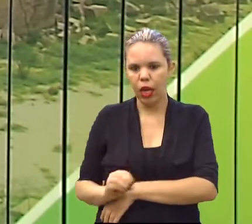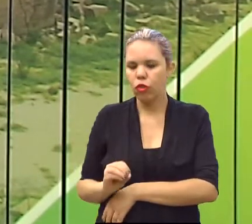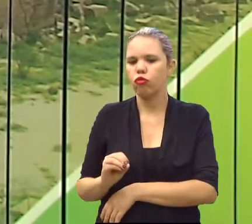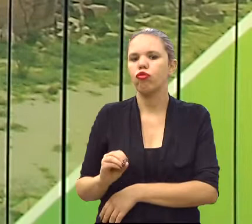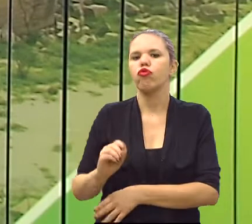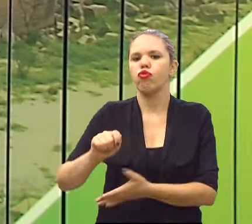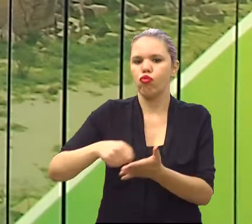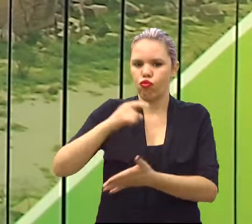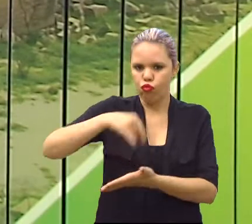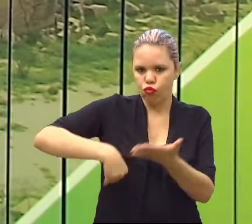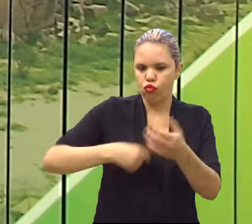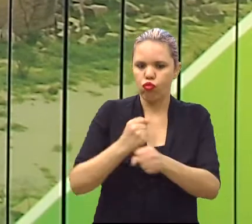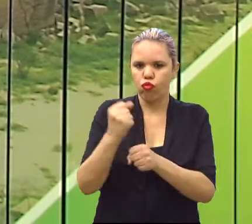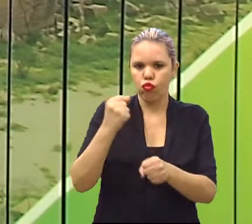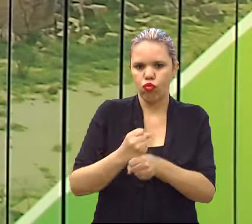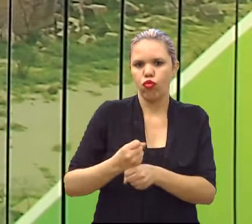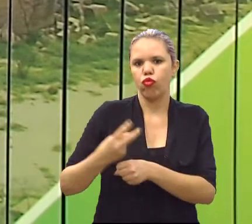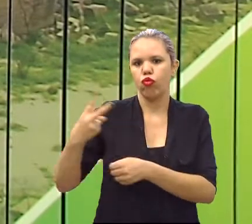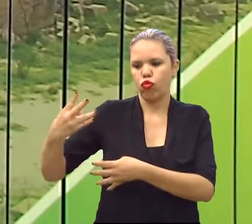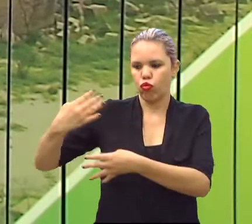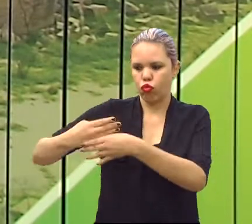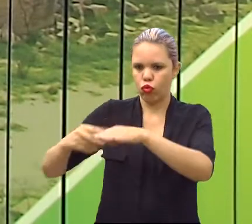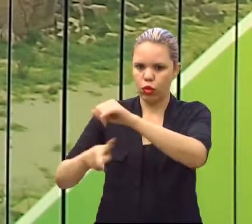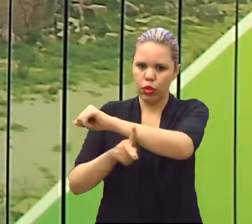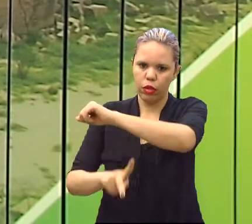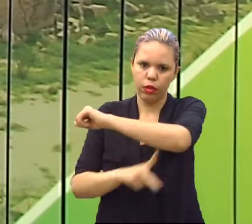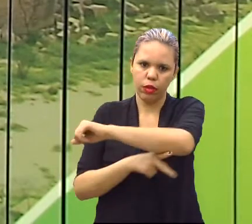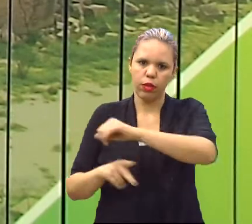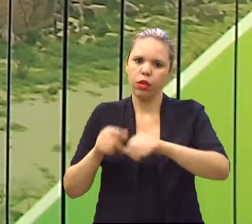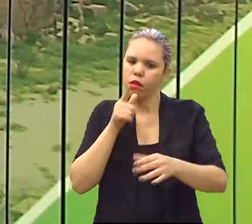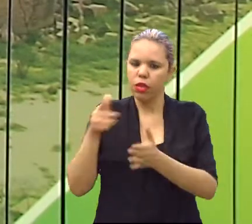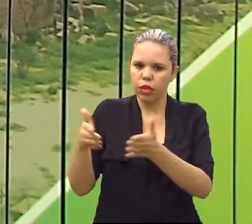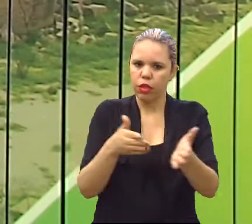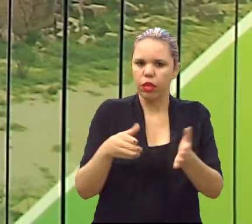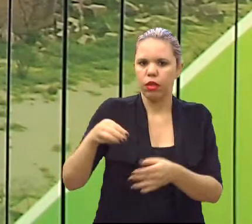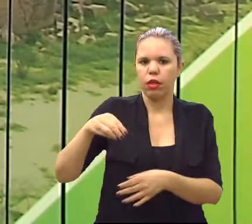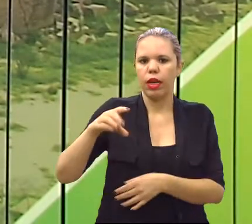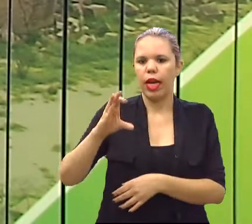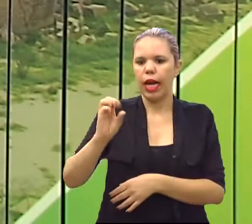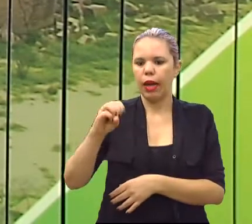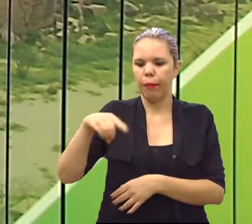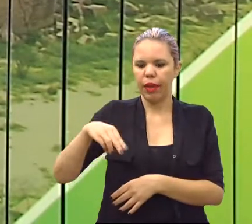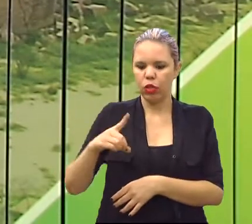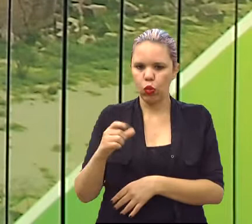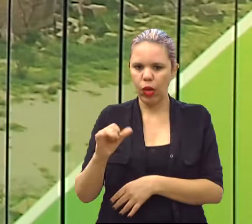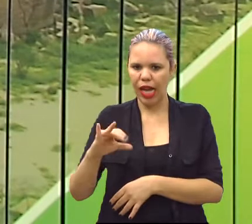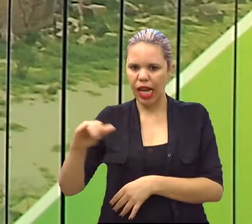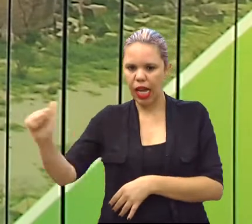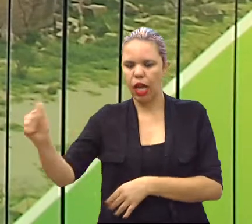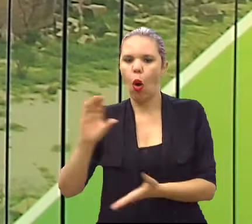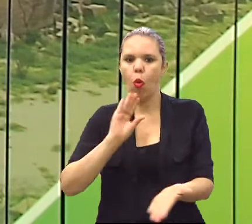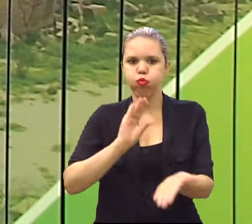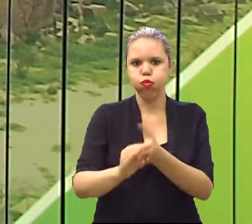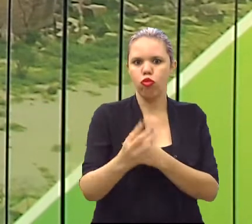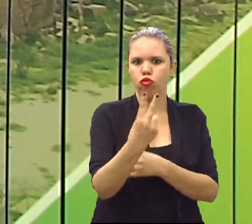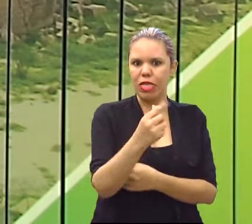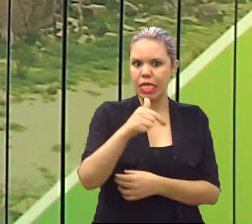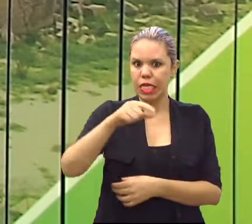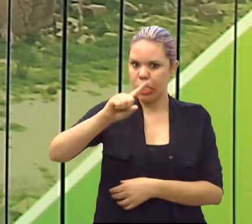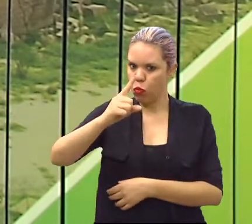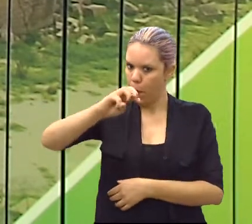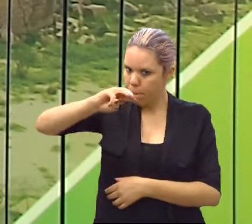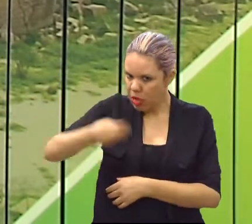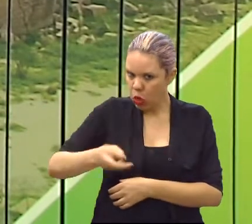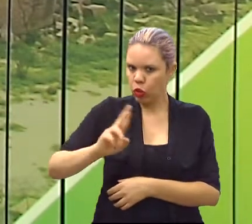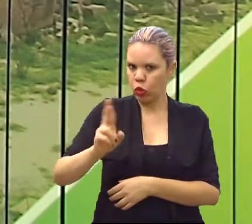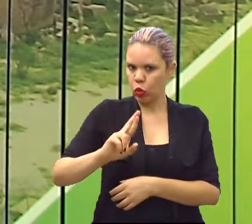serviço para a construção da barragem de Duas Pontes no rio Camanducaia. O investimento é de R$ 271 milhões